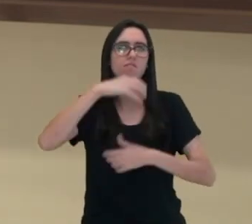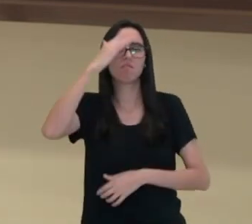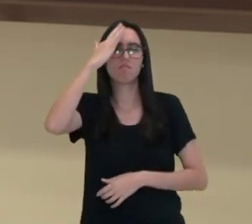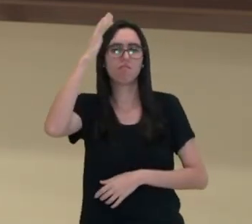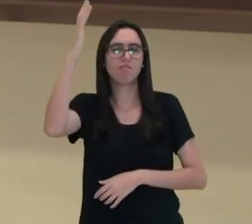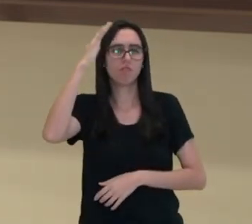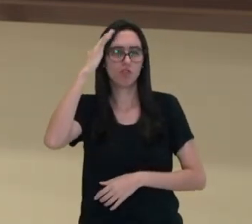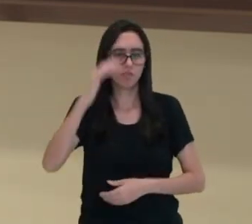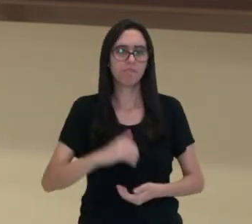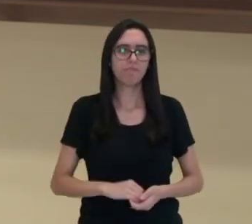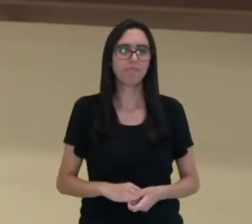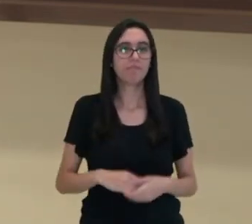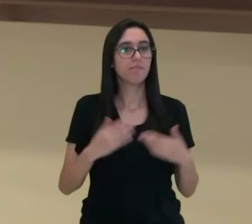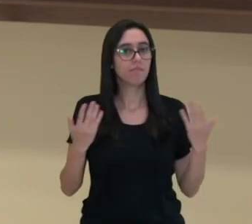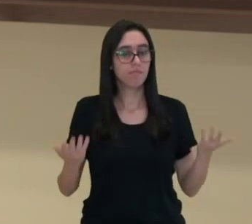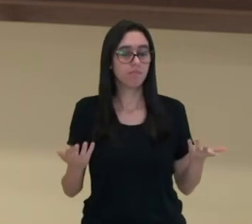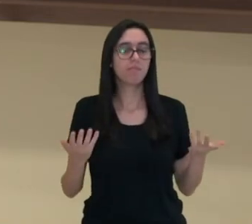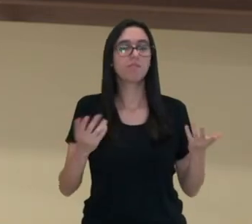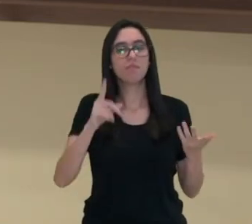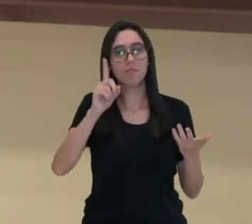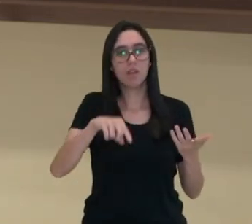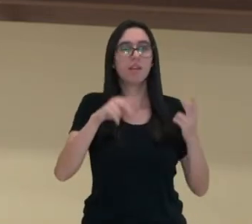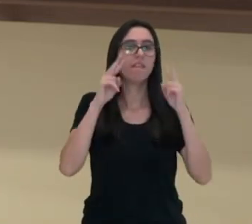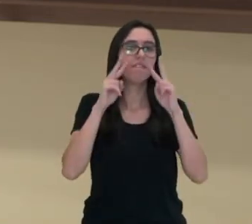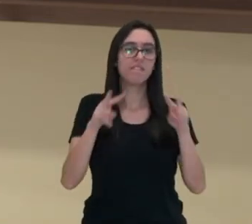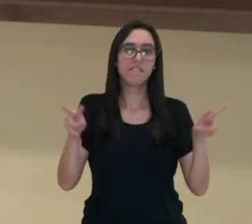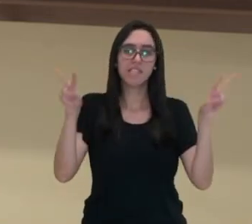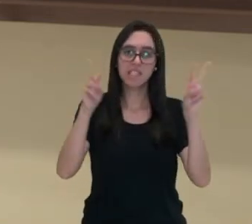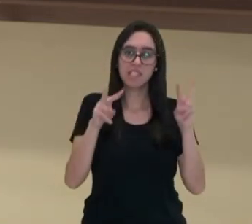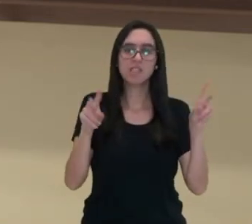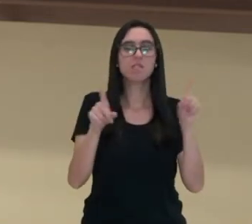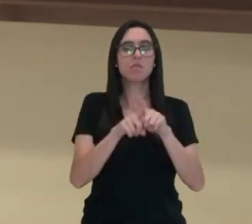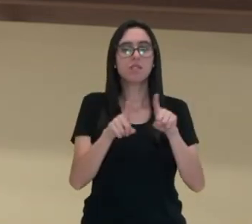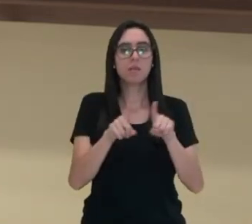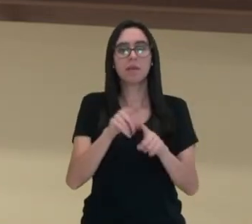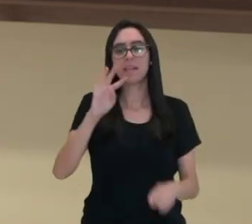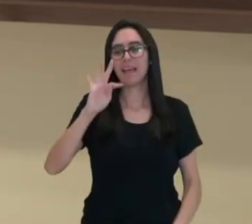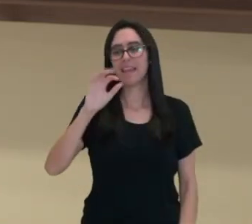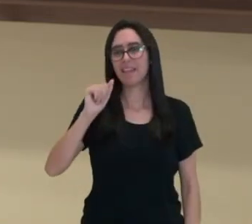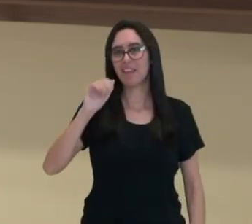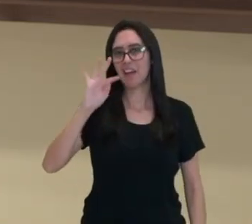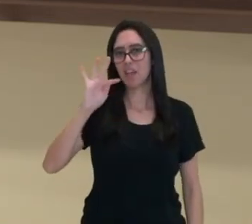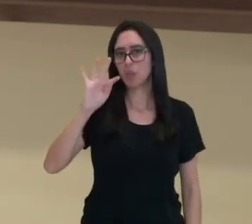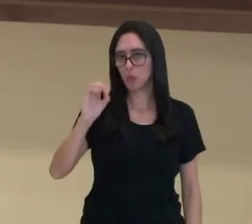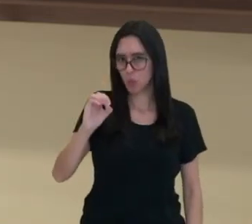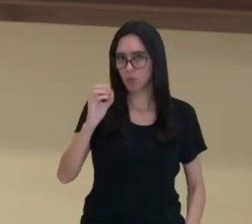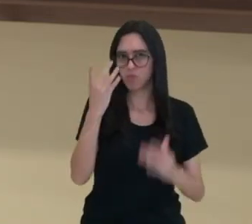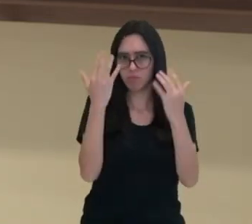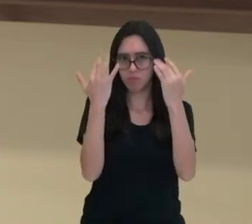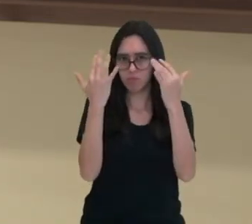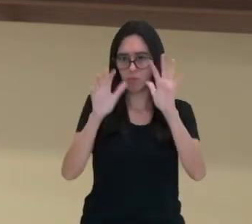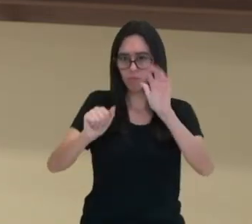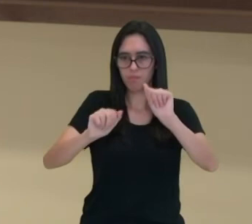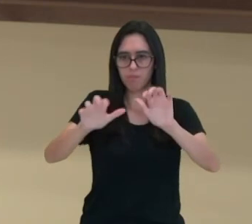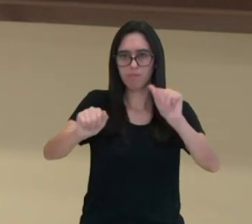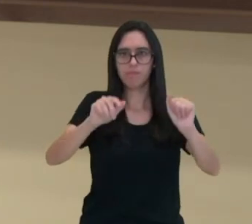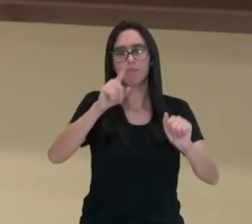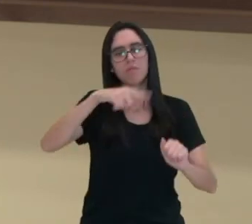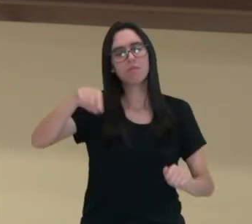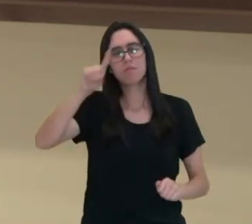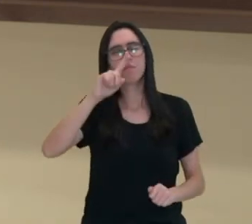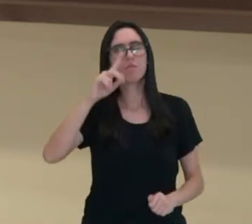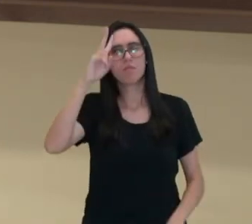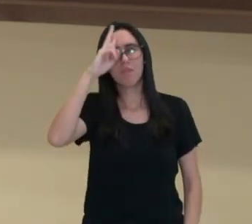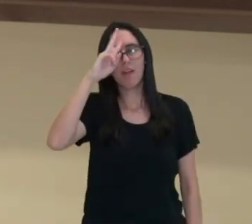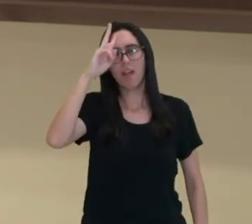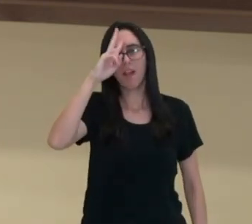meio do tato. Então a gente está mexendo aqui com a visão e com o tato, certo? Nessa frase, para vocês tentarem lembrar aí o que